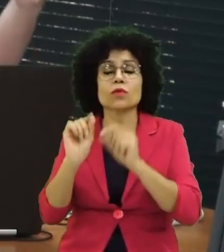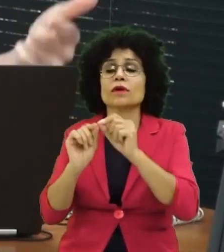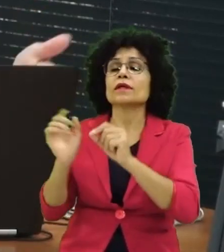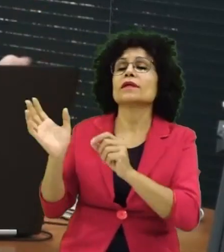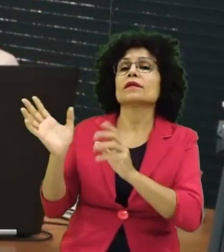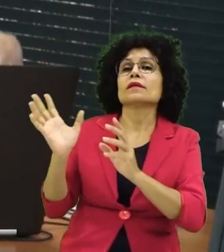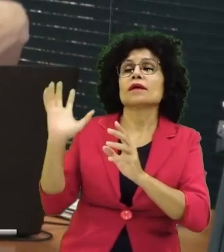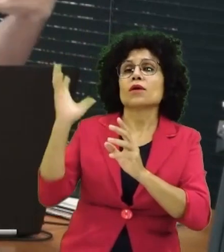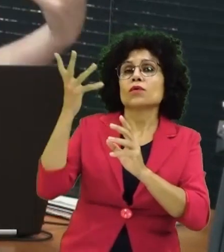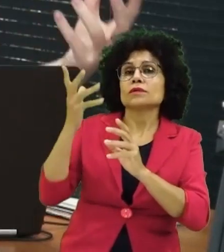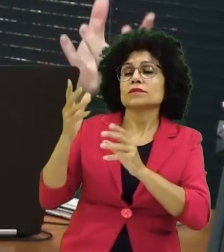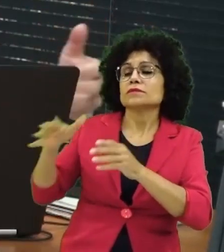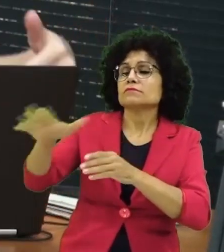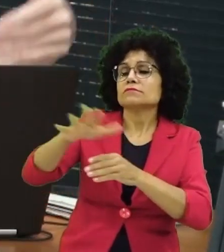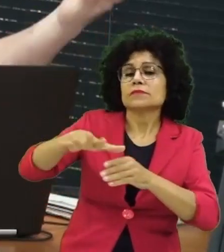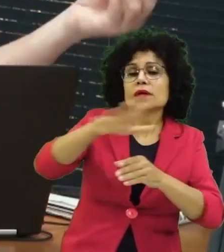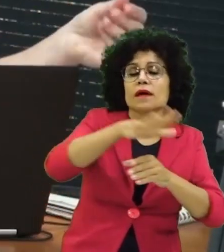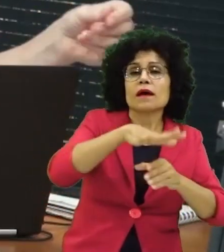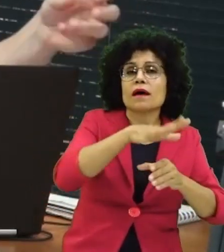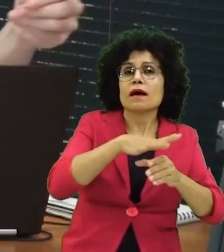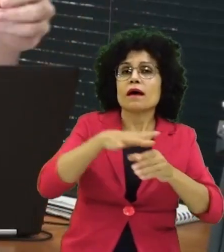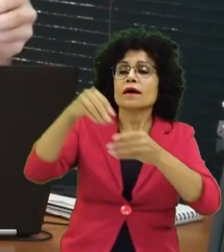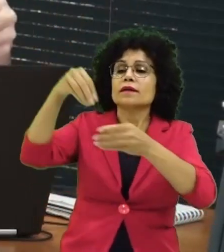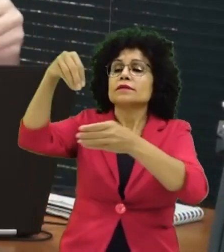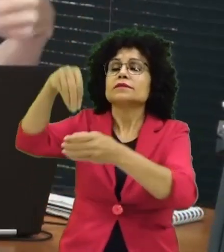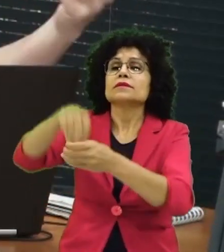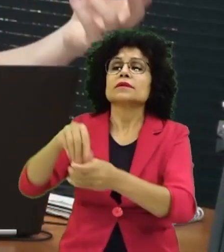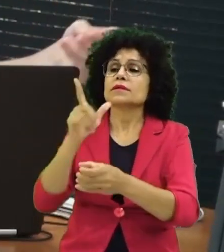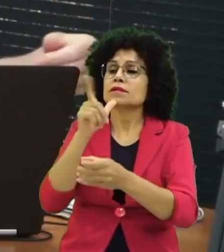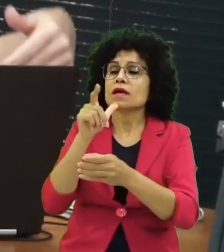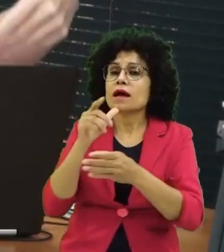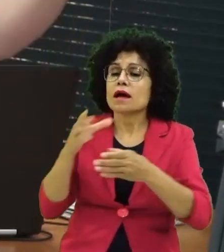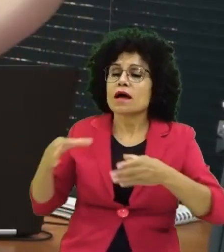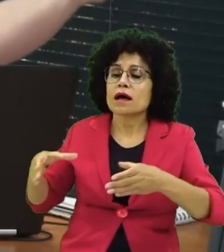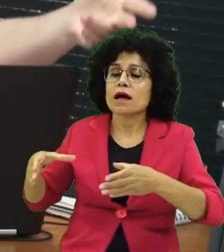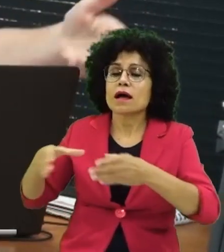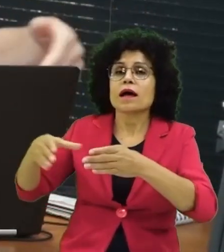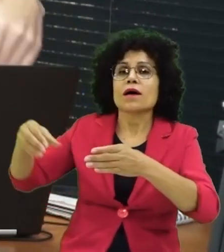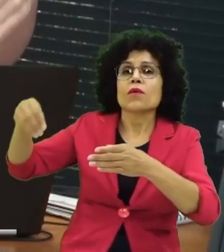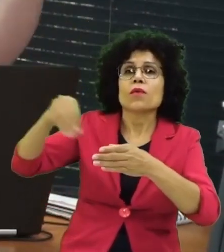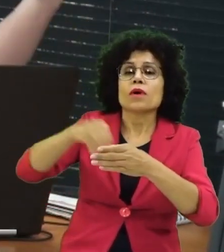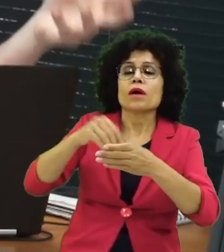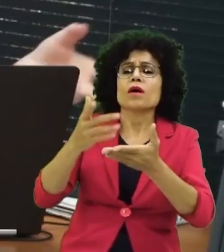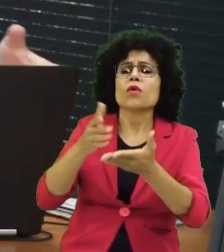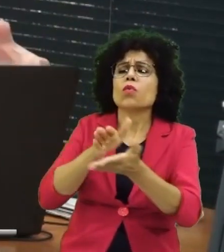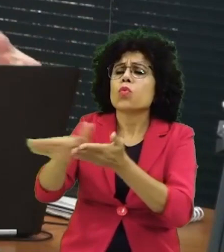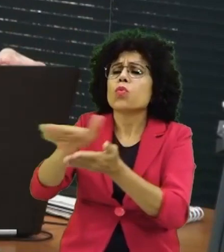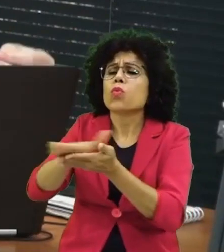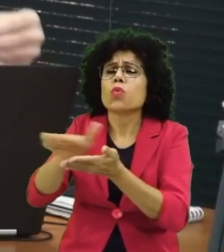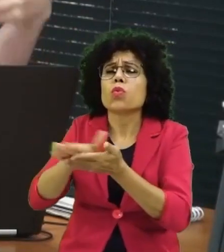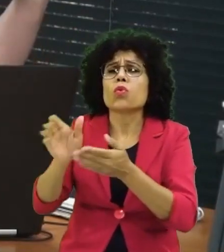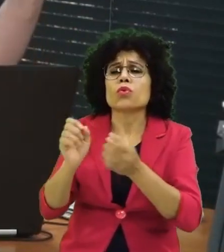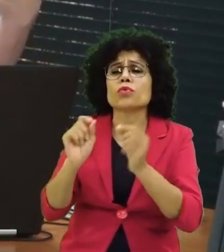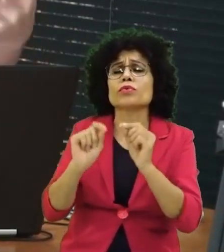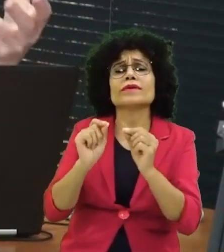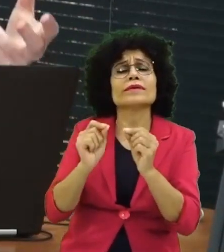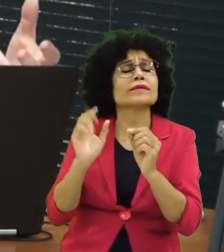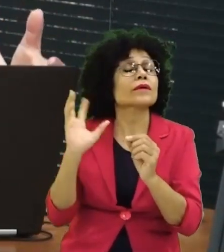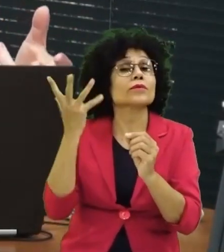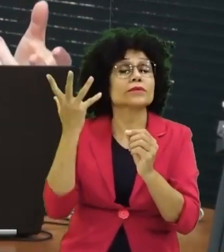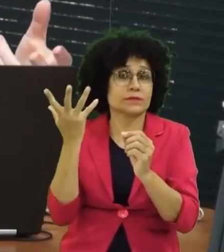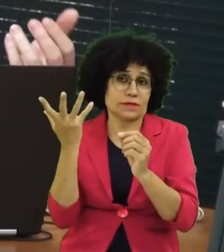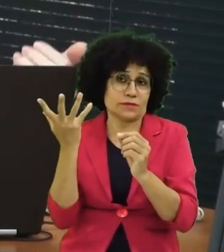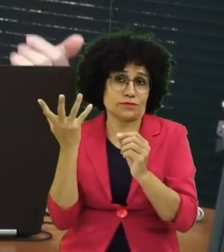né, no abastecimento e dentro do abastecimento. Então, quais são esses problemas, seja o desperdício, enfim, o que é que está ocorrendo,